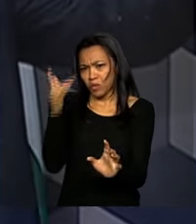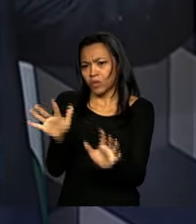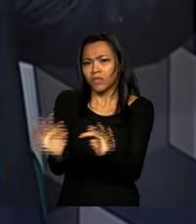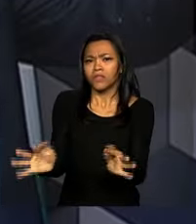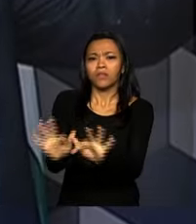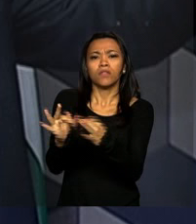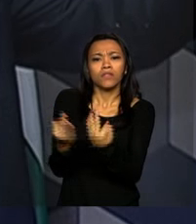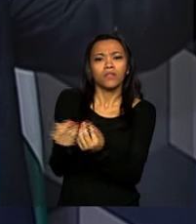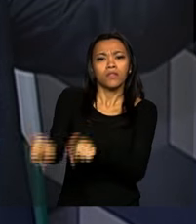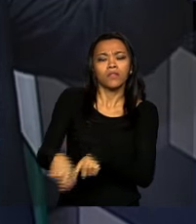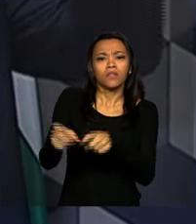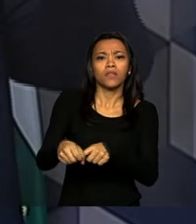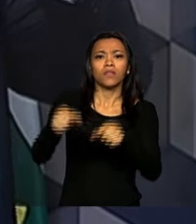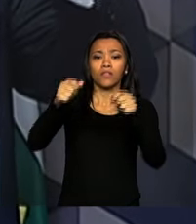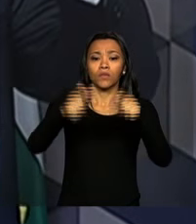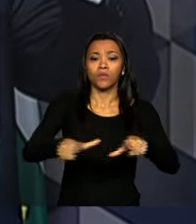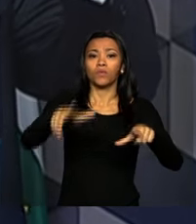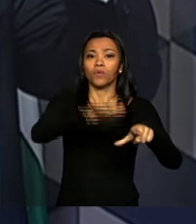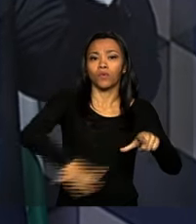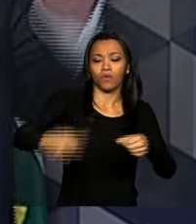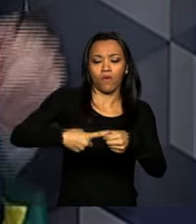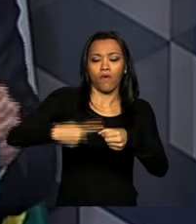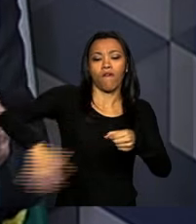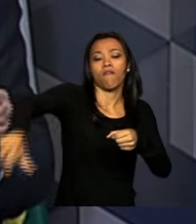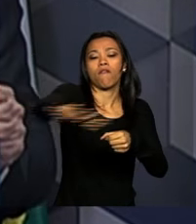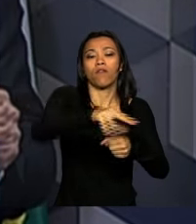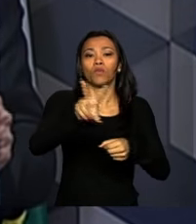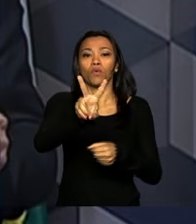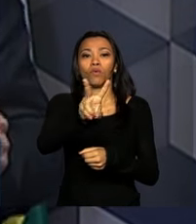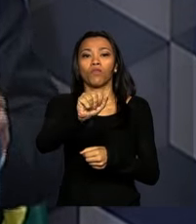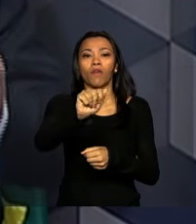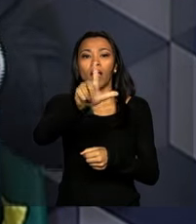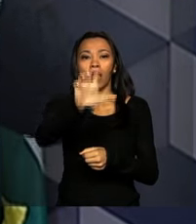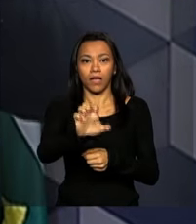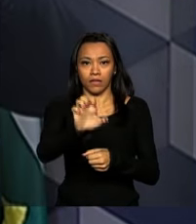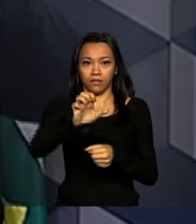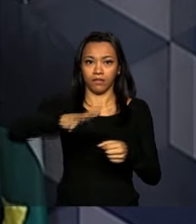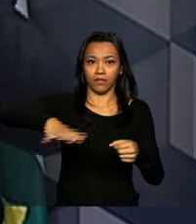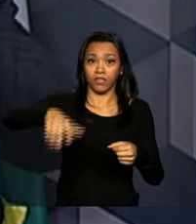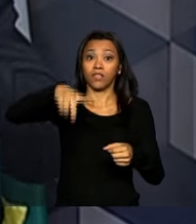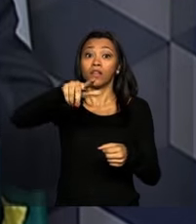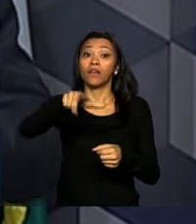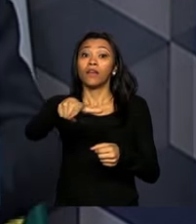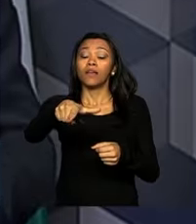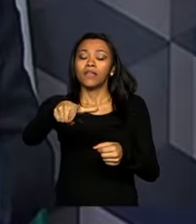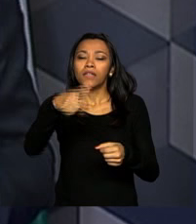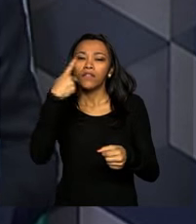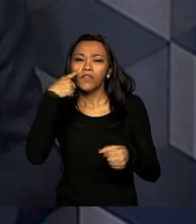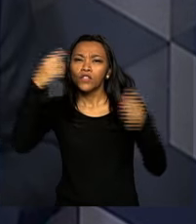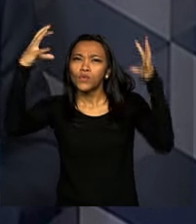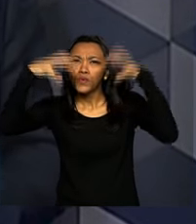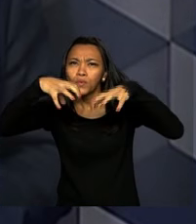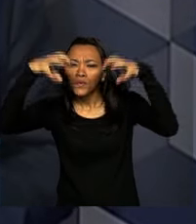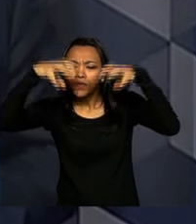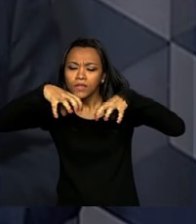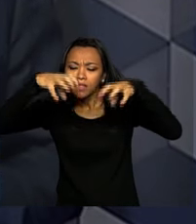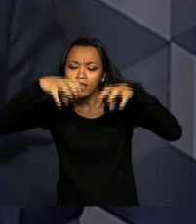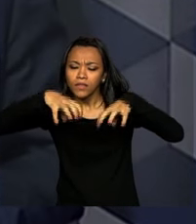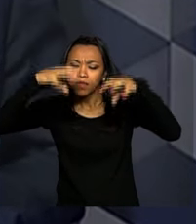Vale do Jequitinhonha abre a janela de manhãzinha e vê aquela chuvinha mansa caindo na